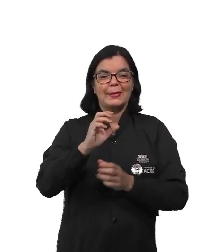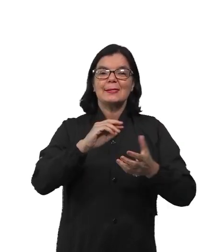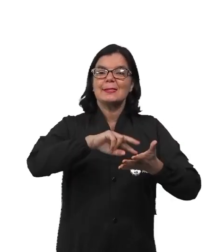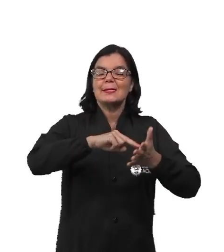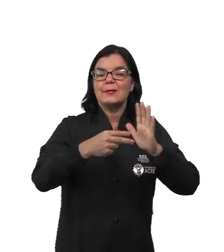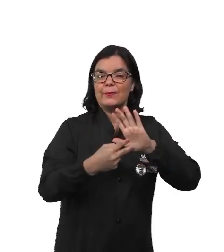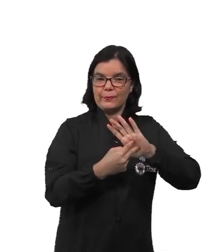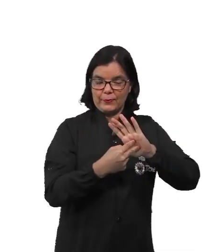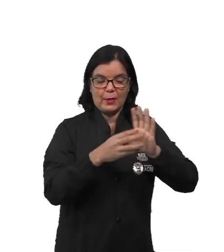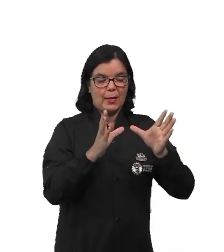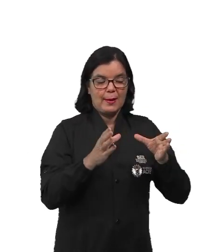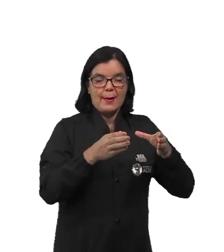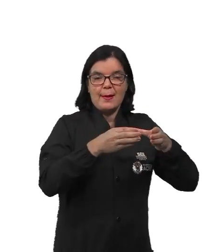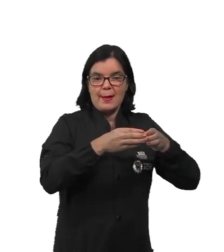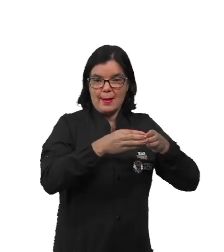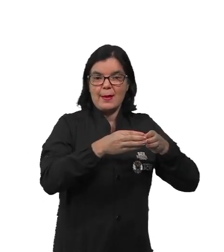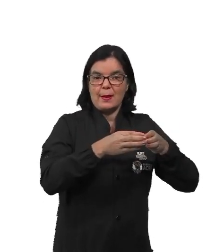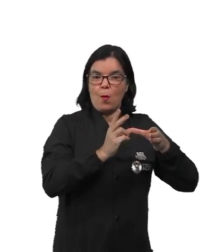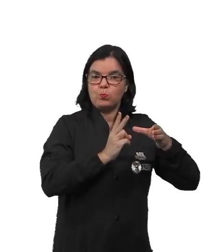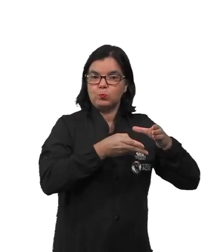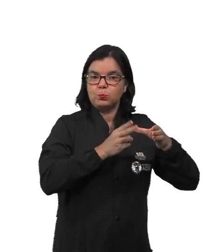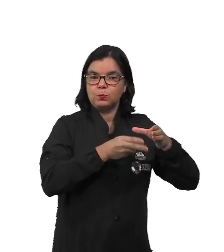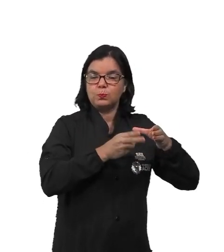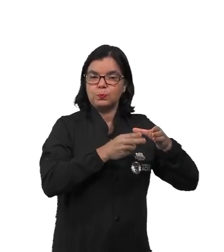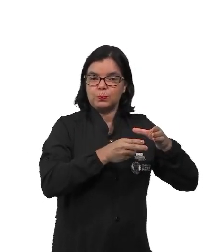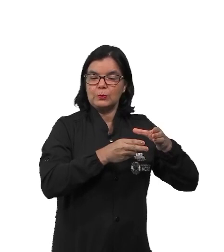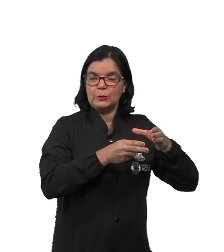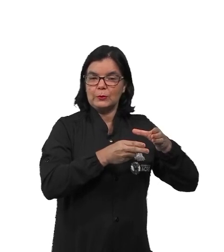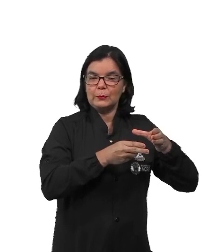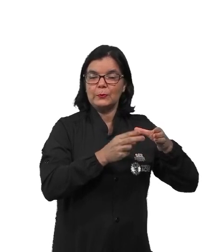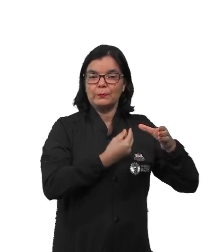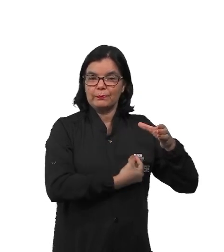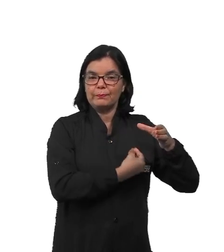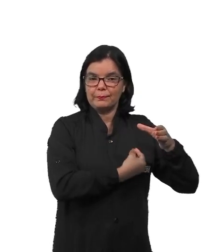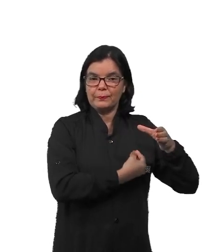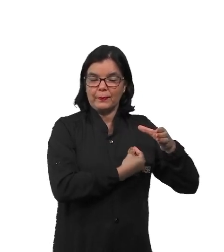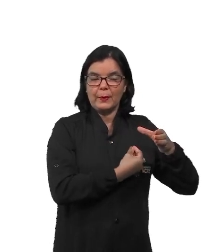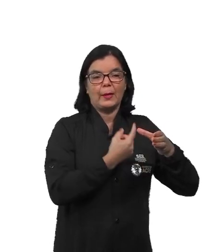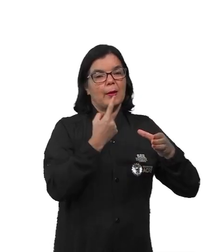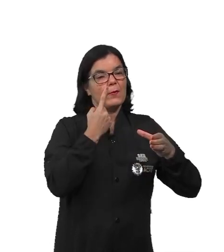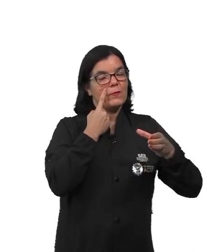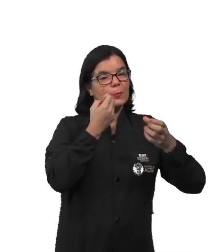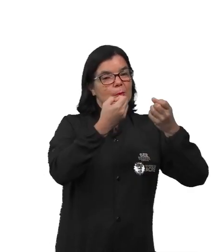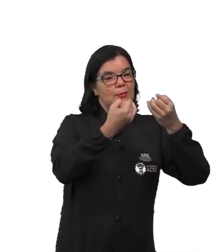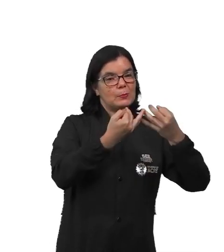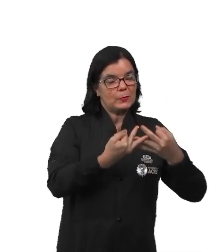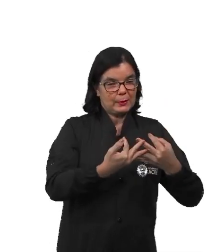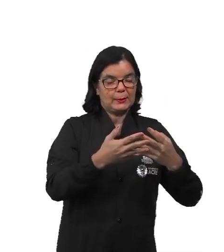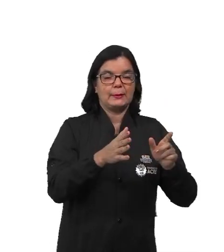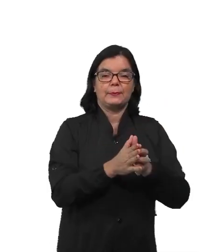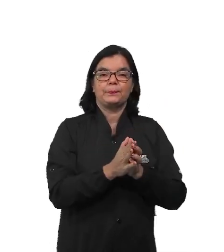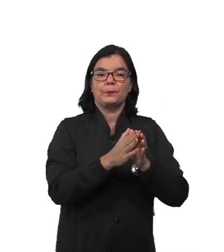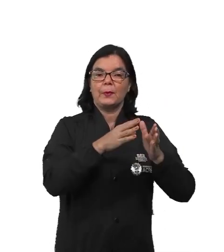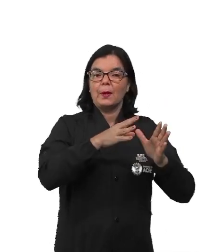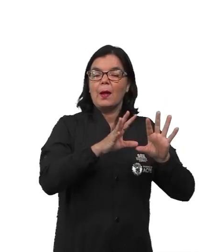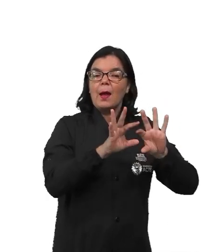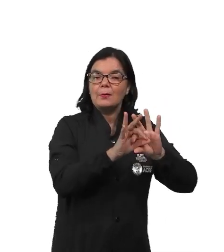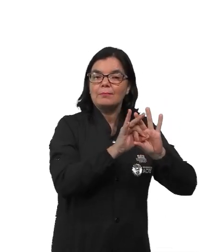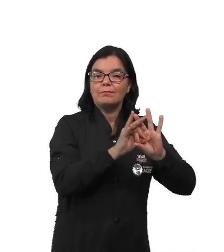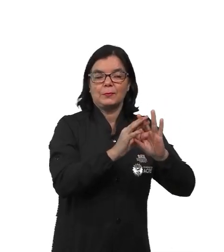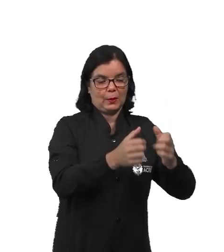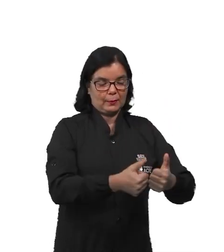que quer dizer o quê? Entre as mesmas espécies. Aqui vamos abordar as harmônicas, ou seja,